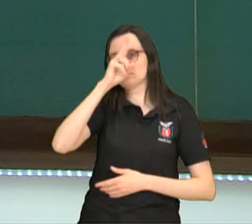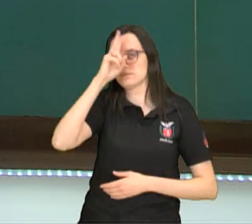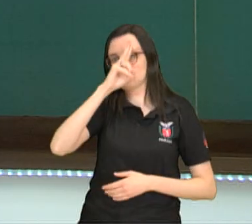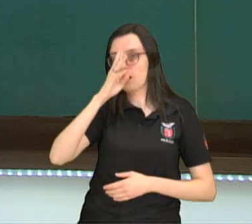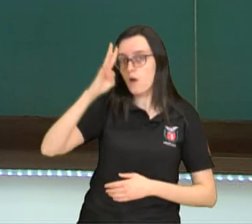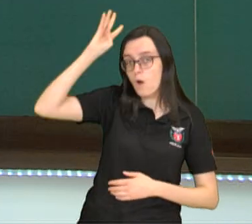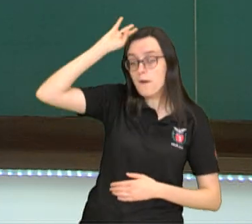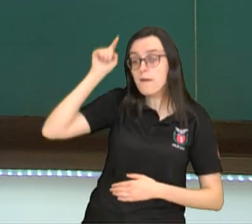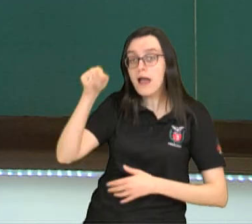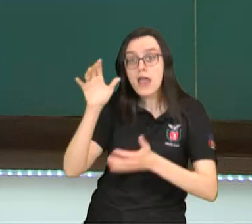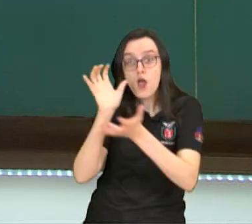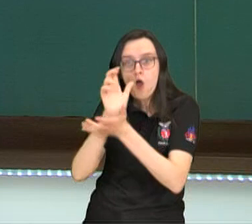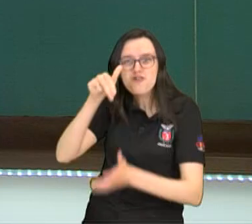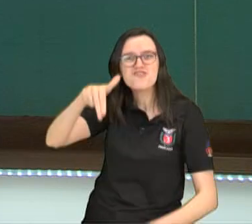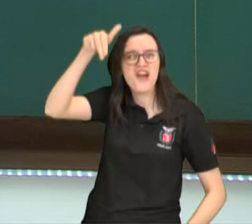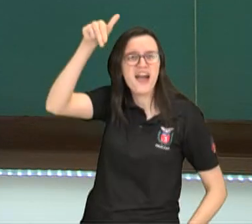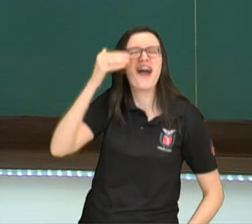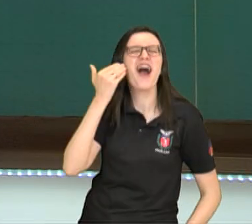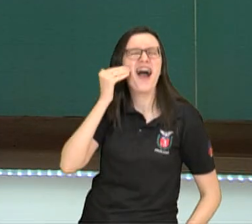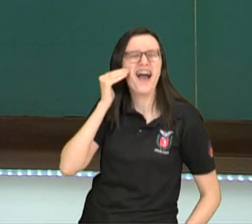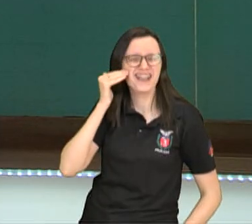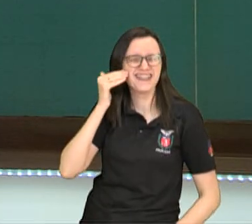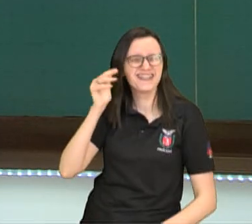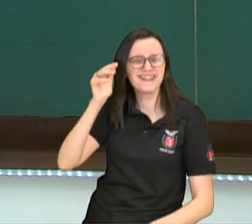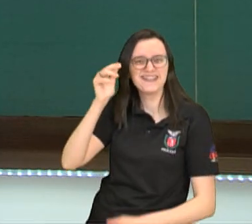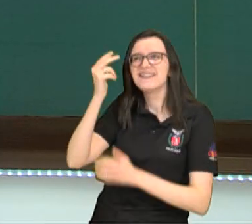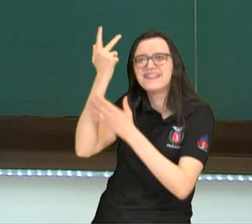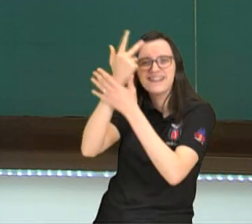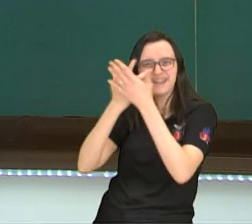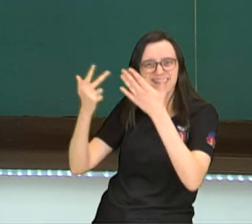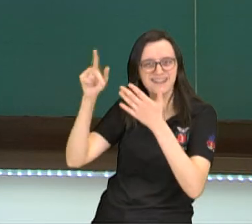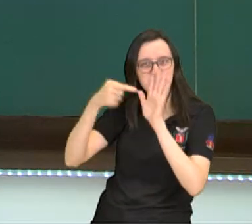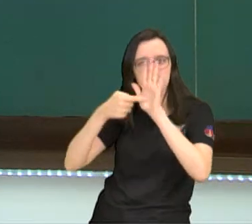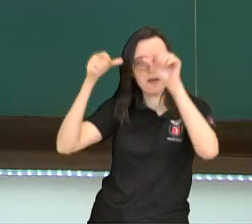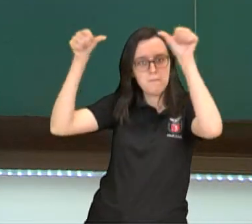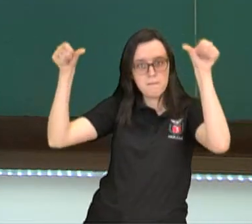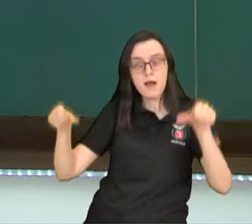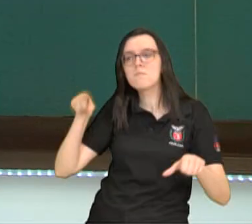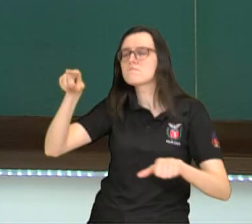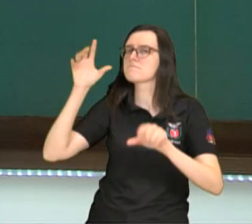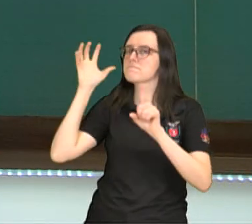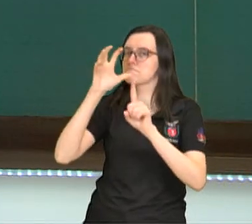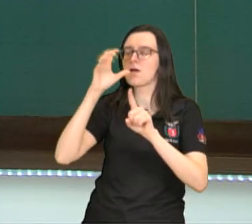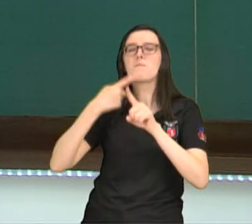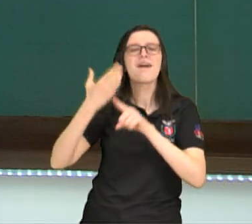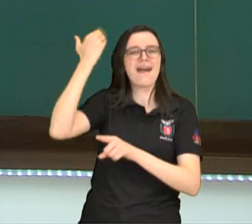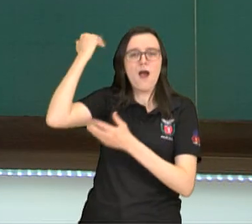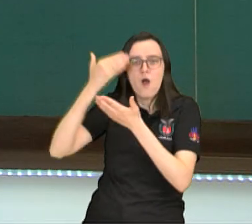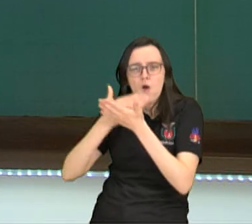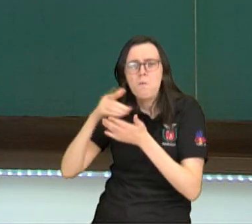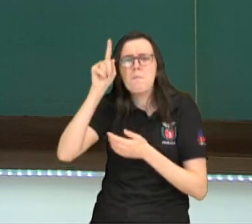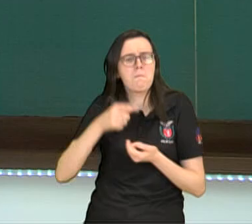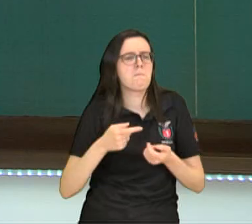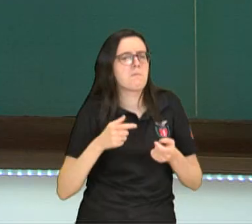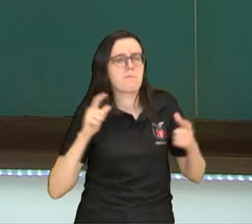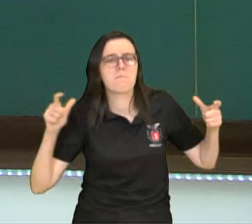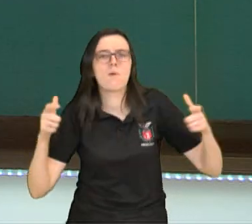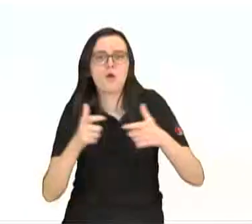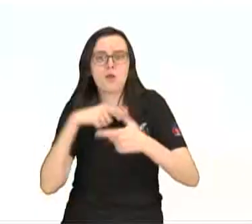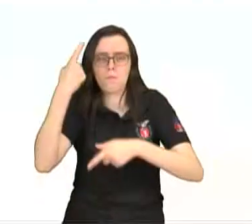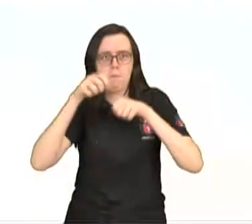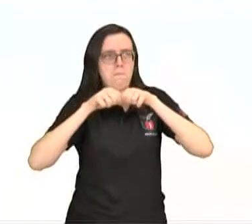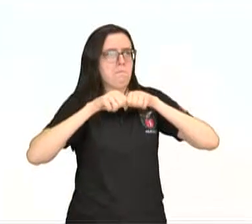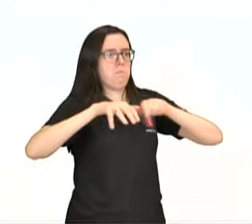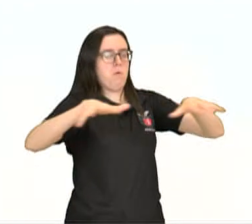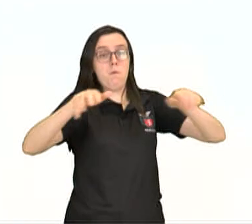etruscos, eles influenciaram muito a sociedade romana, que ainda, quando eles chegaram, era uma vila, né? Então, os etruscos, eles